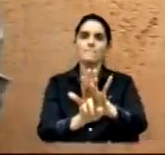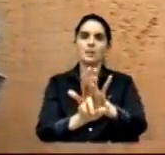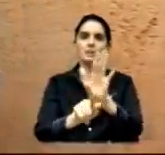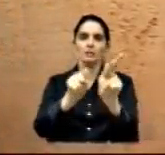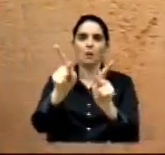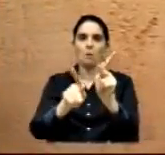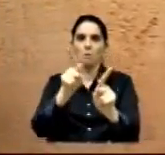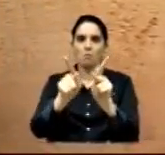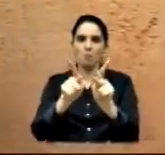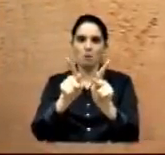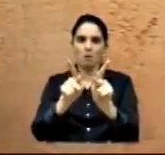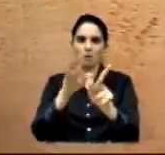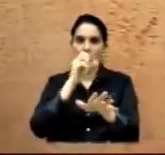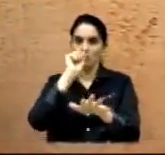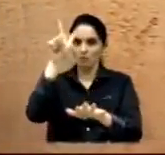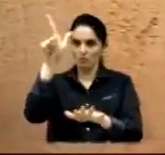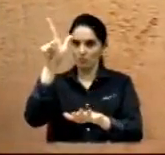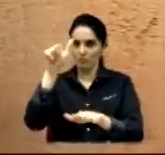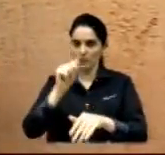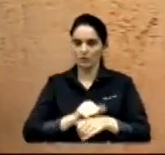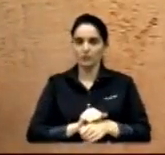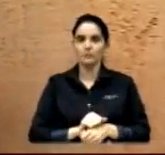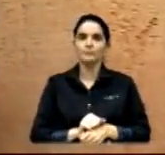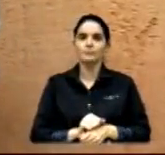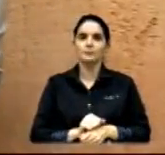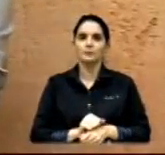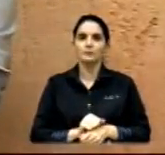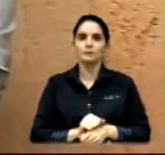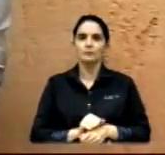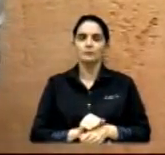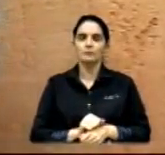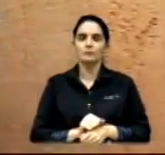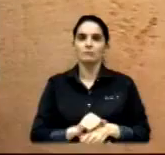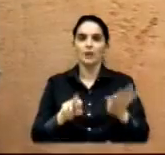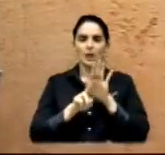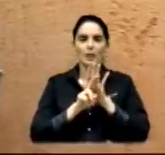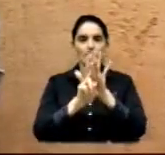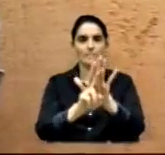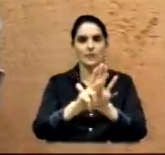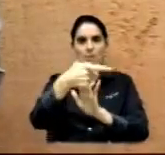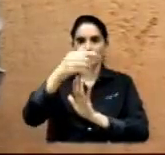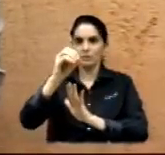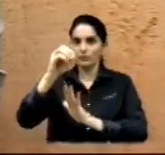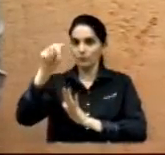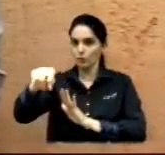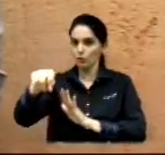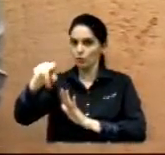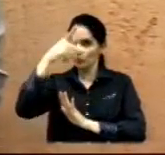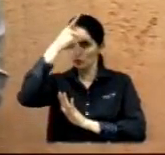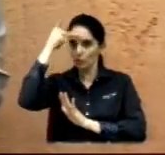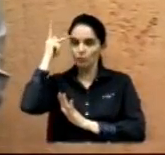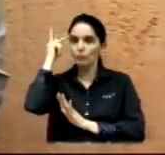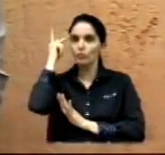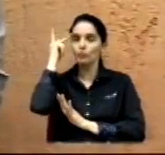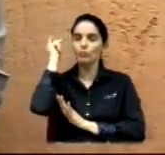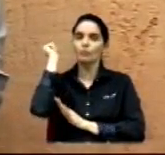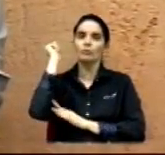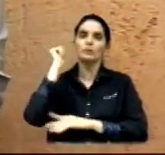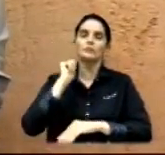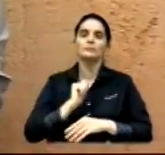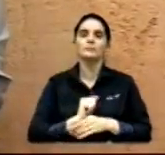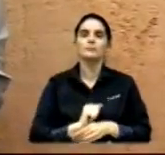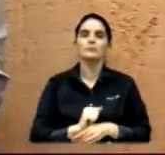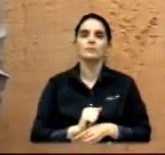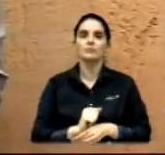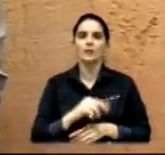limeirense, que represente essa população de 20 mil pessoas, essa parte da população que saiu nas ruas, que dê uma resposta, porque eu acho